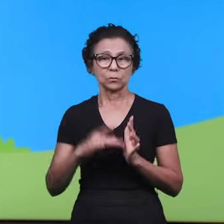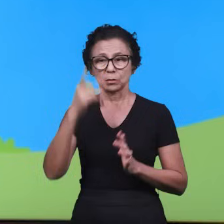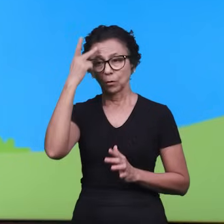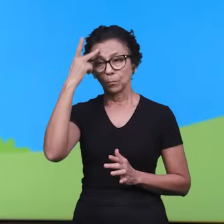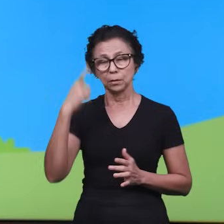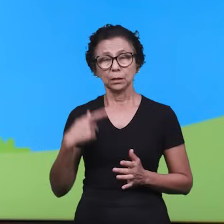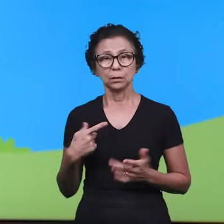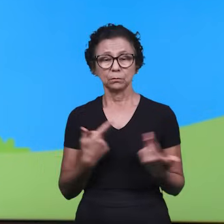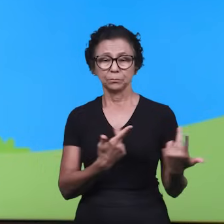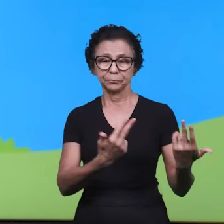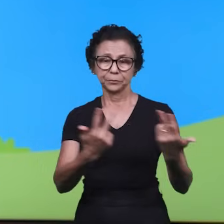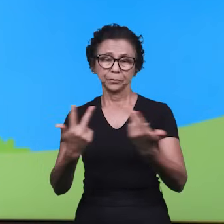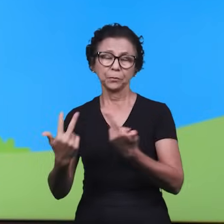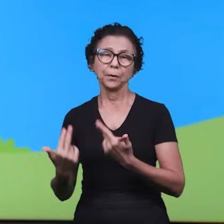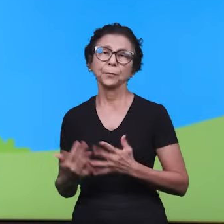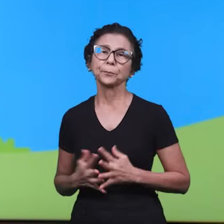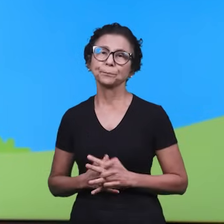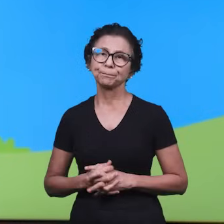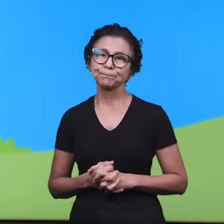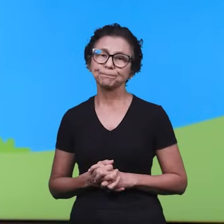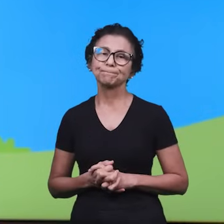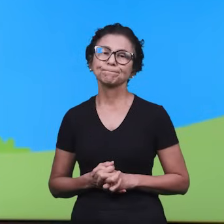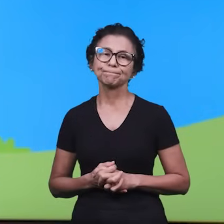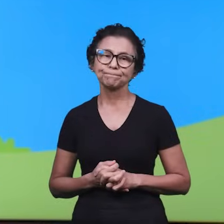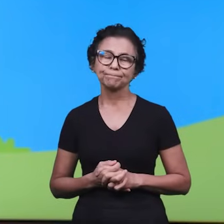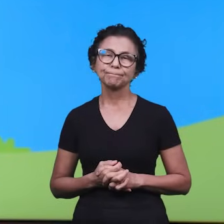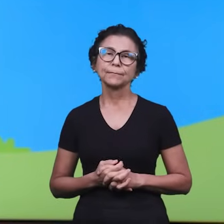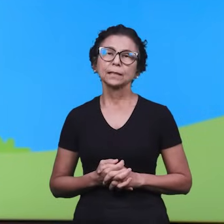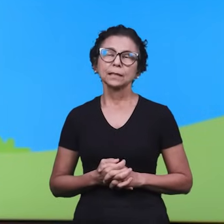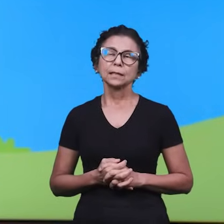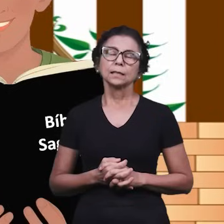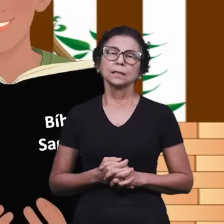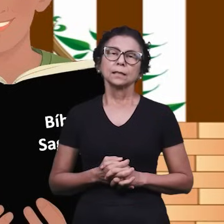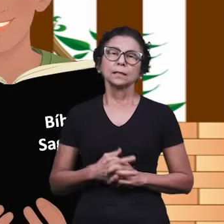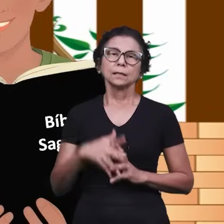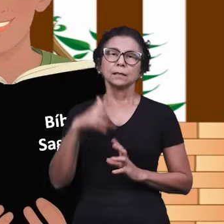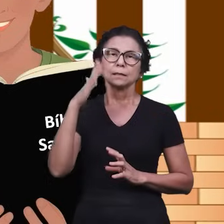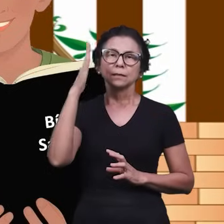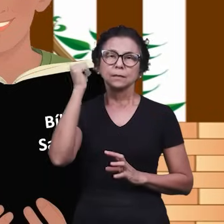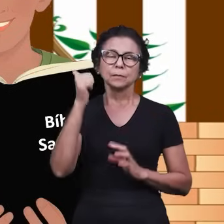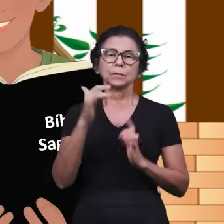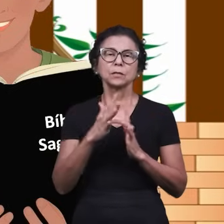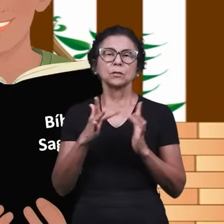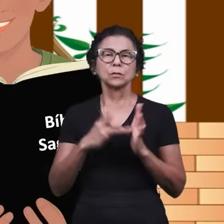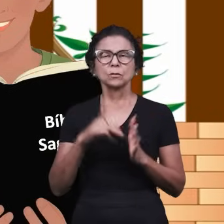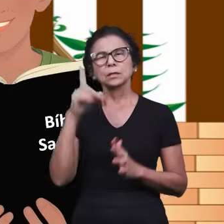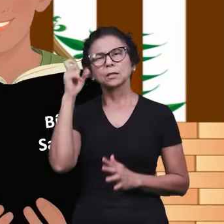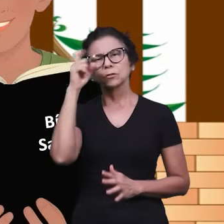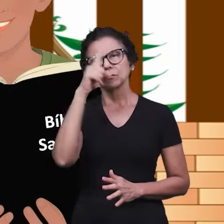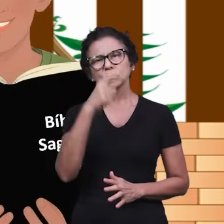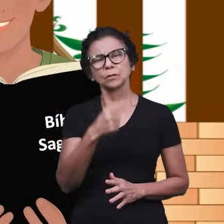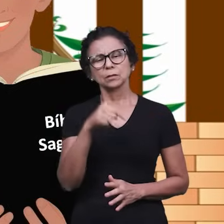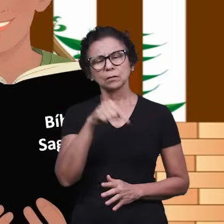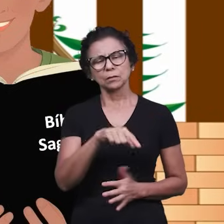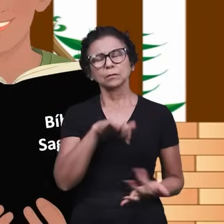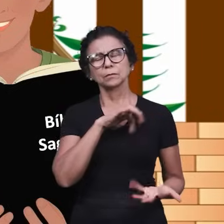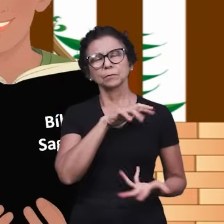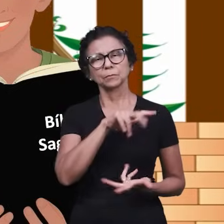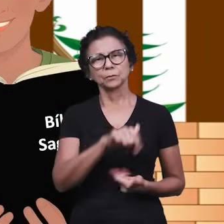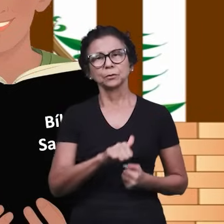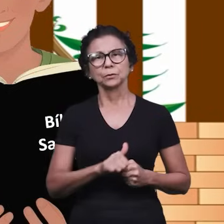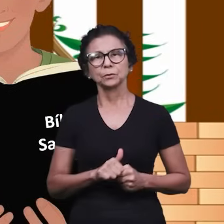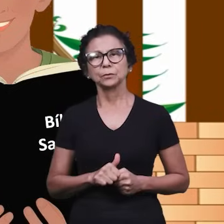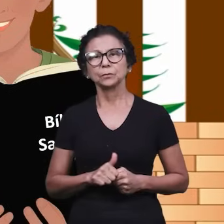nossas dificuldades e ele nos deixou o Espírito Santo para nos ajudar a lembrar da